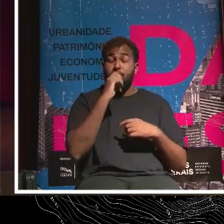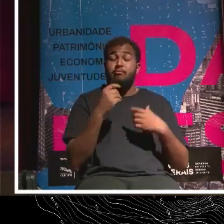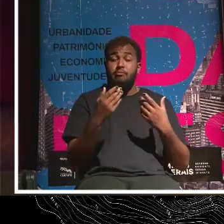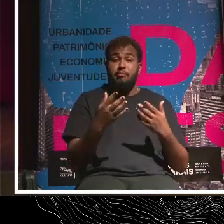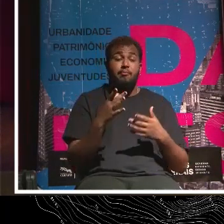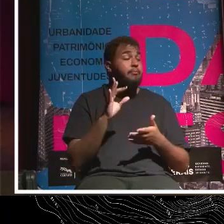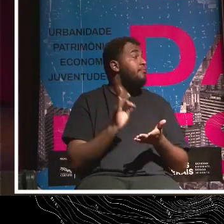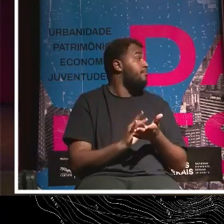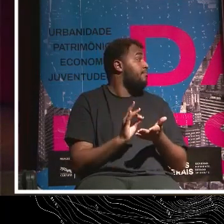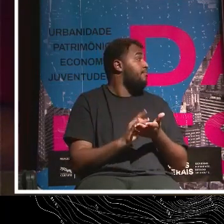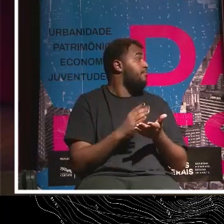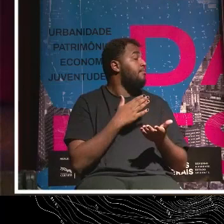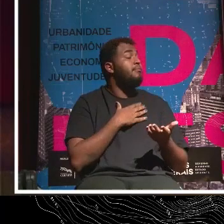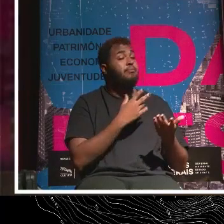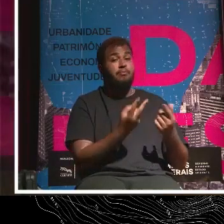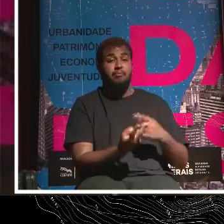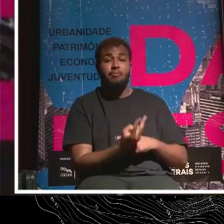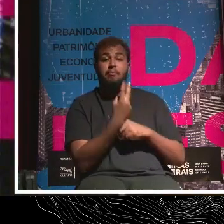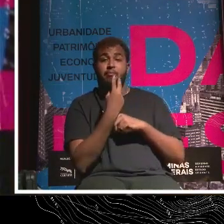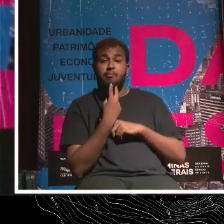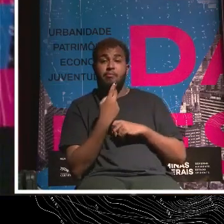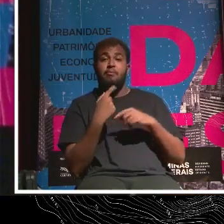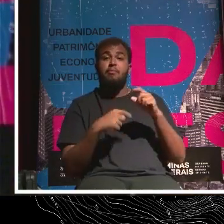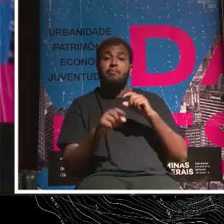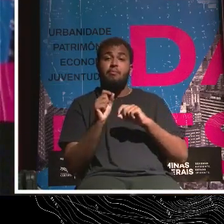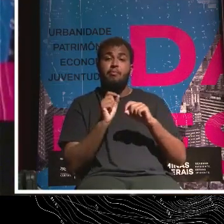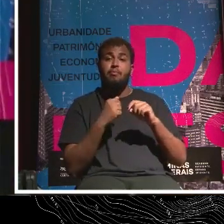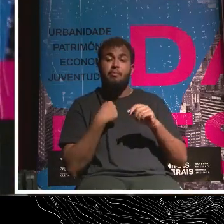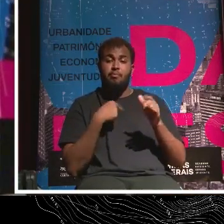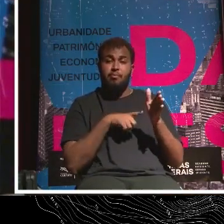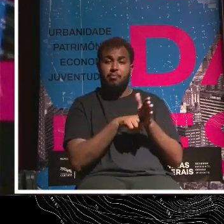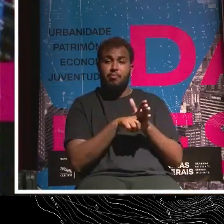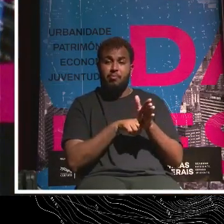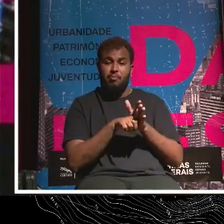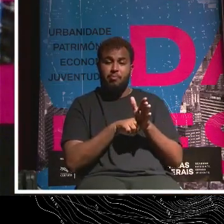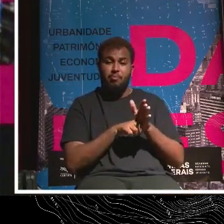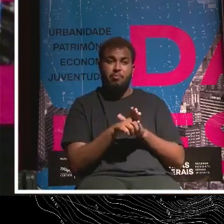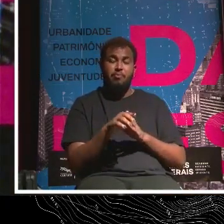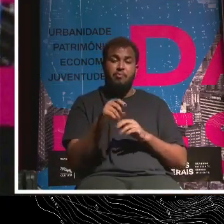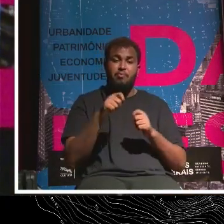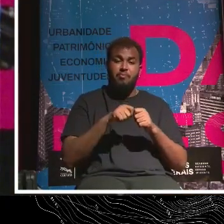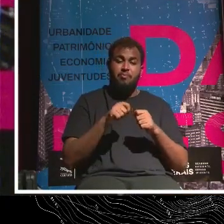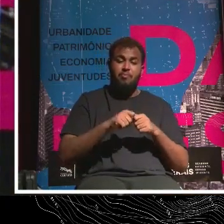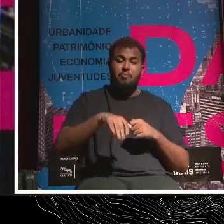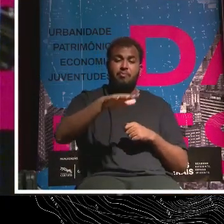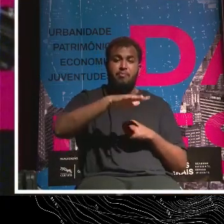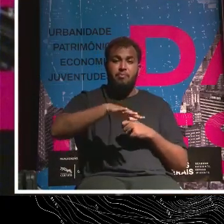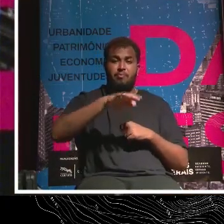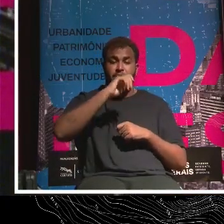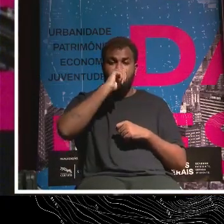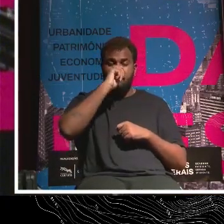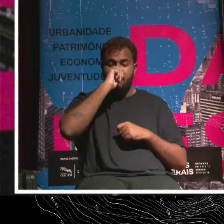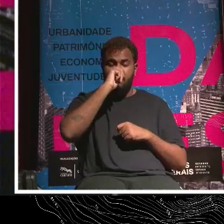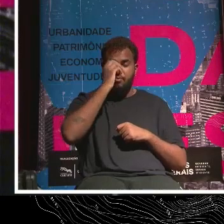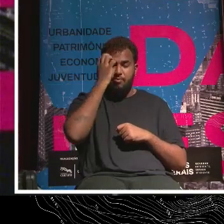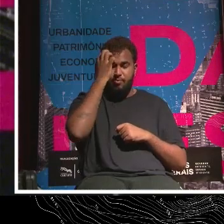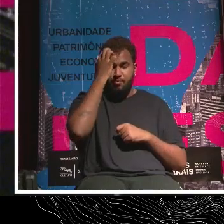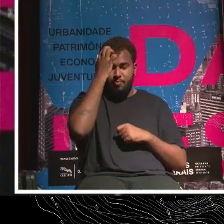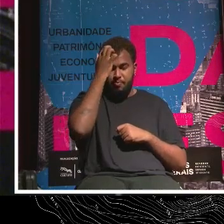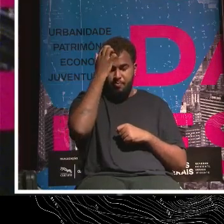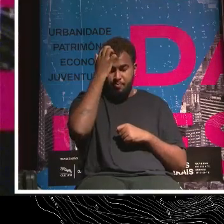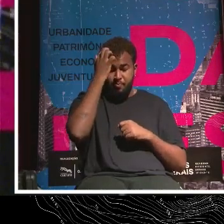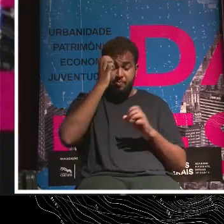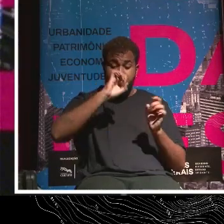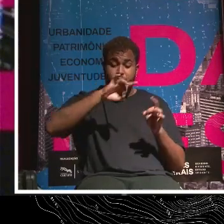foi o que me foi trago enquanto pesquisador, é que esses outros lugares de fazer, de organização social, é descartado.